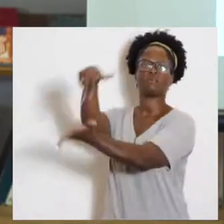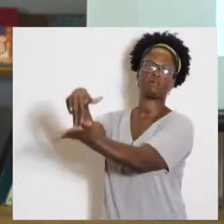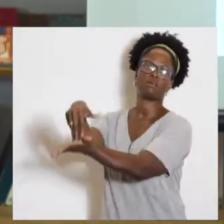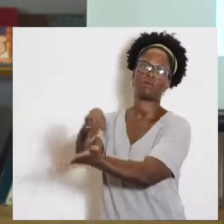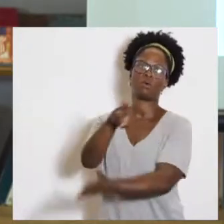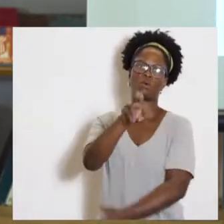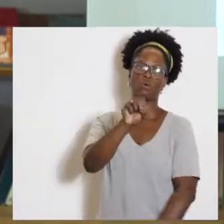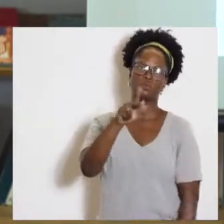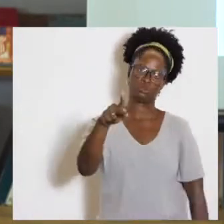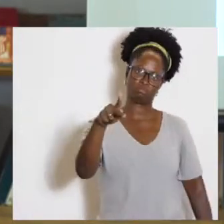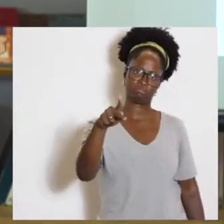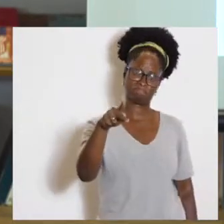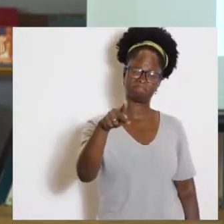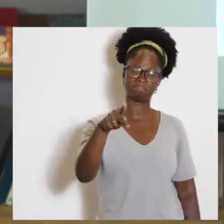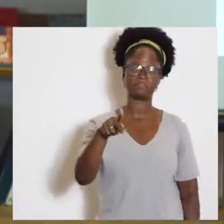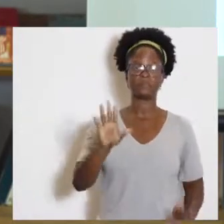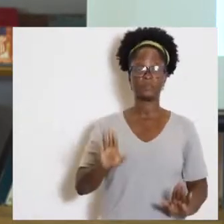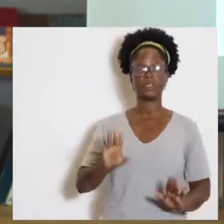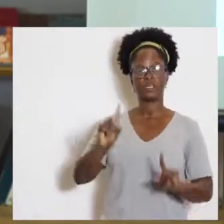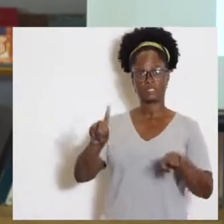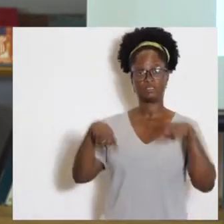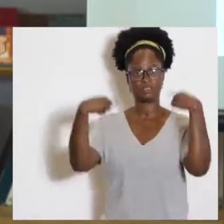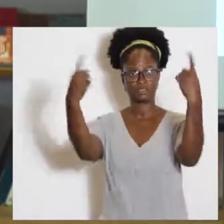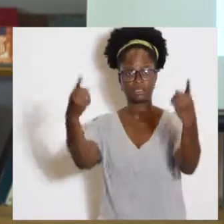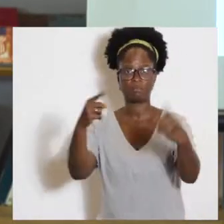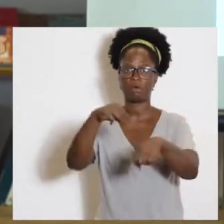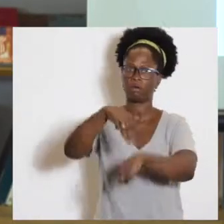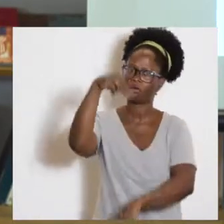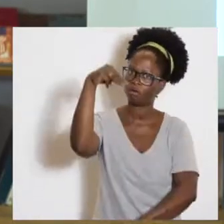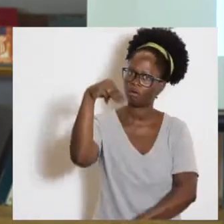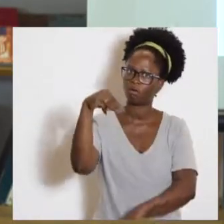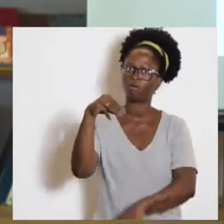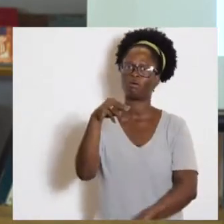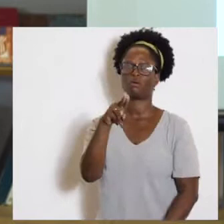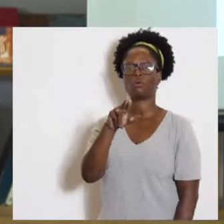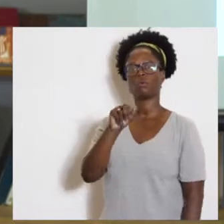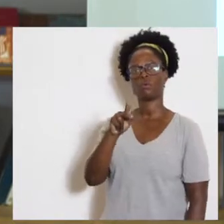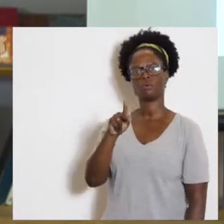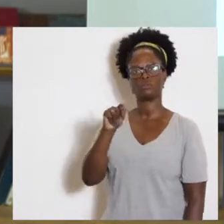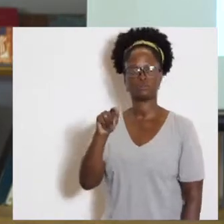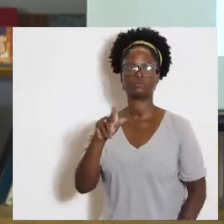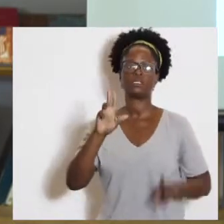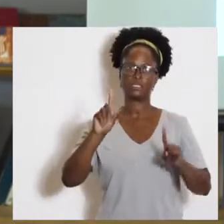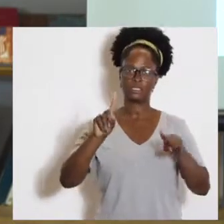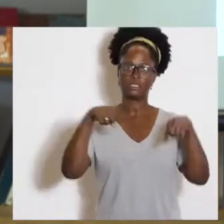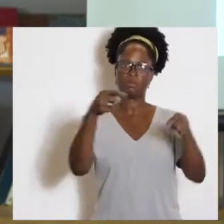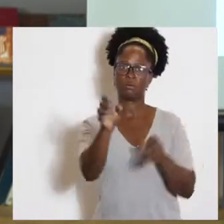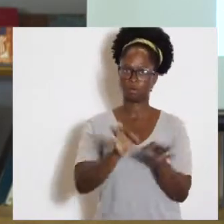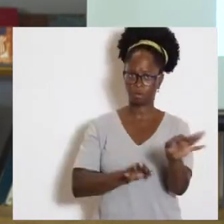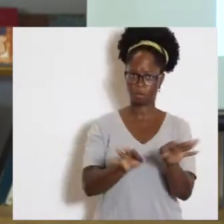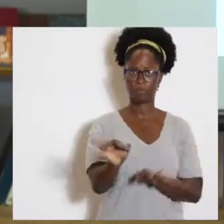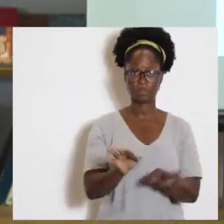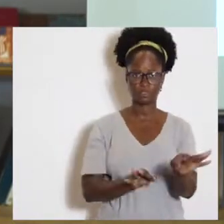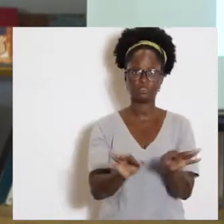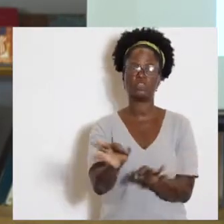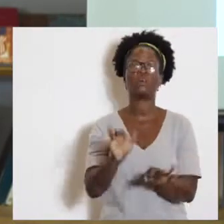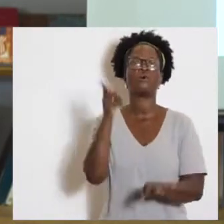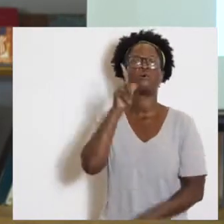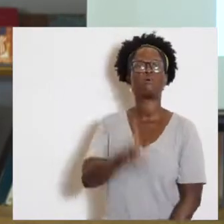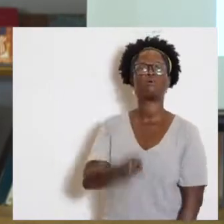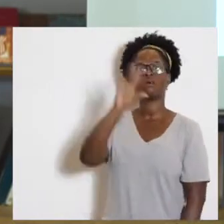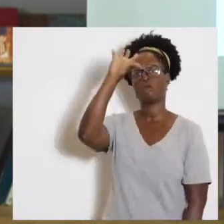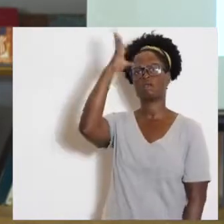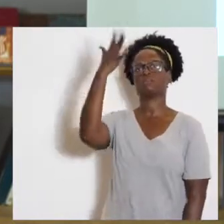na usp depois ingressa no mestrado da usp e como o projeto ele escolhe